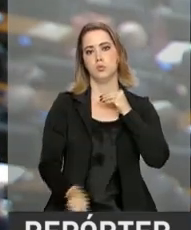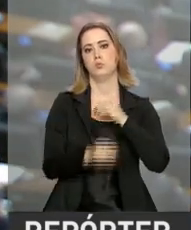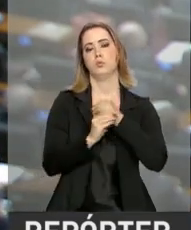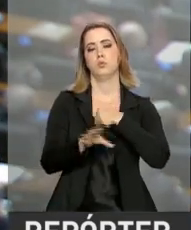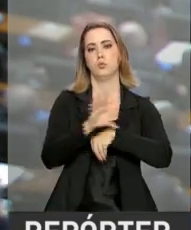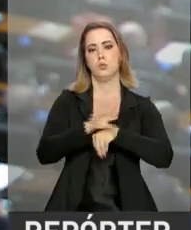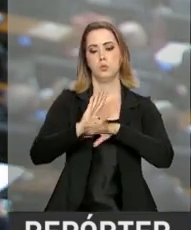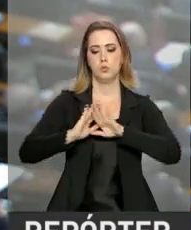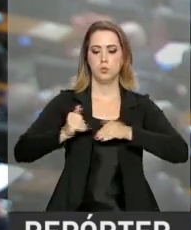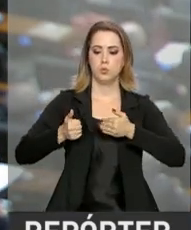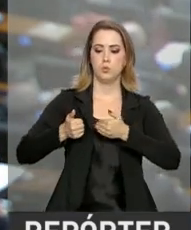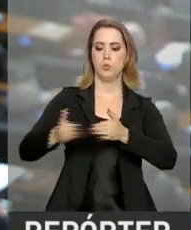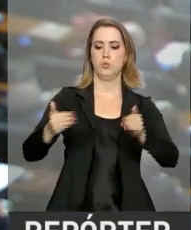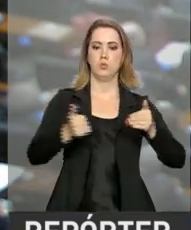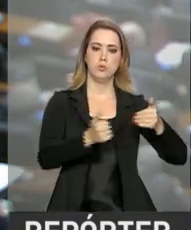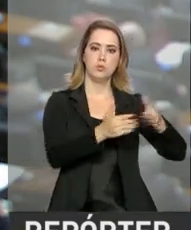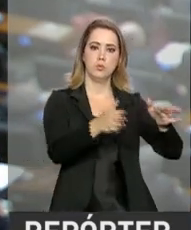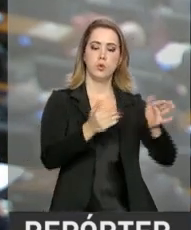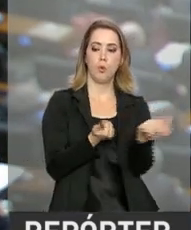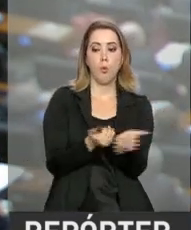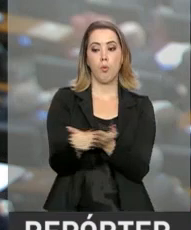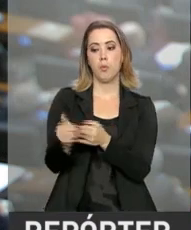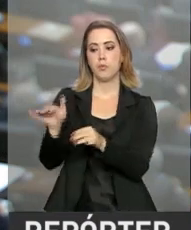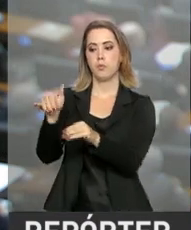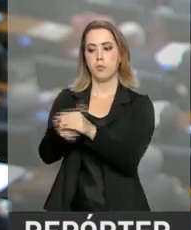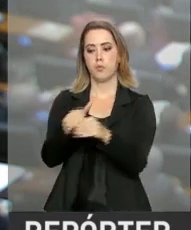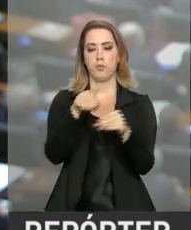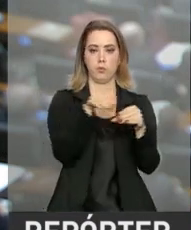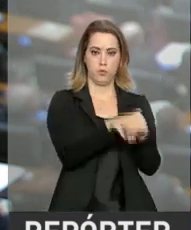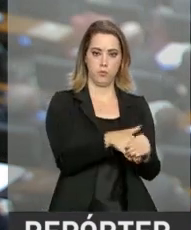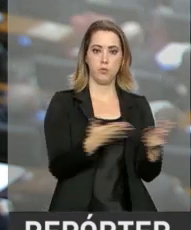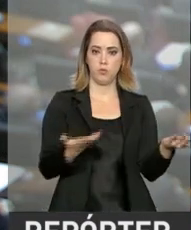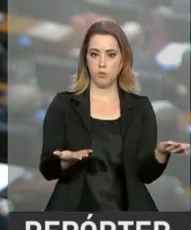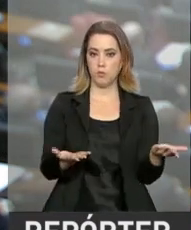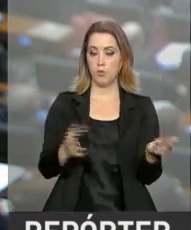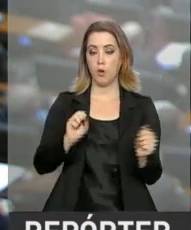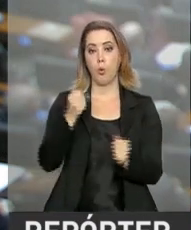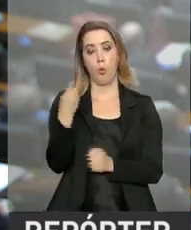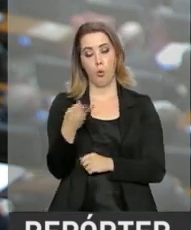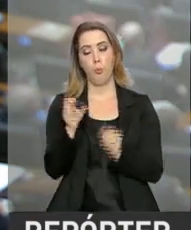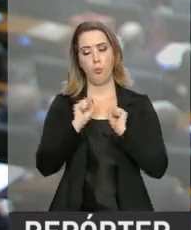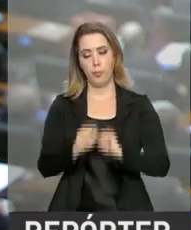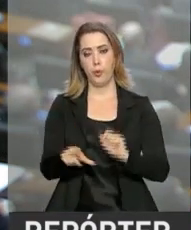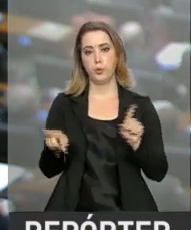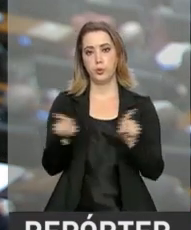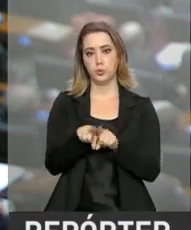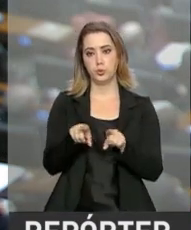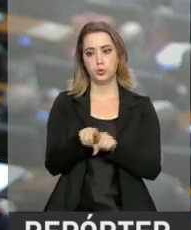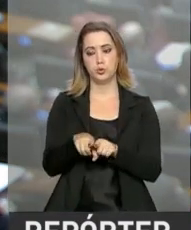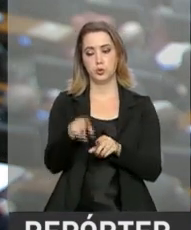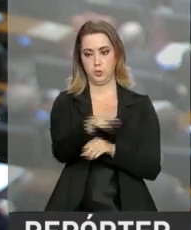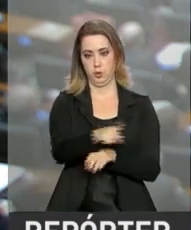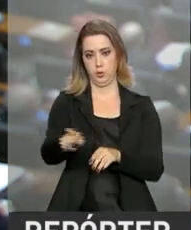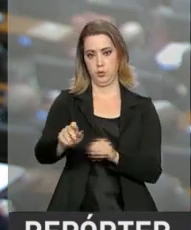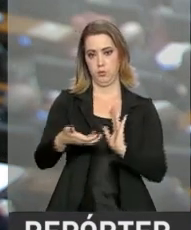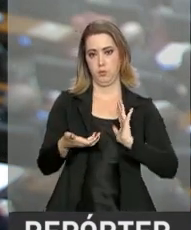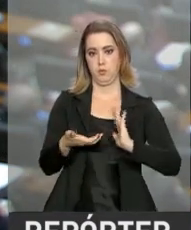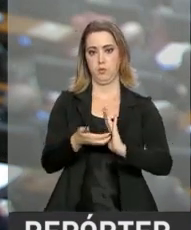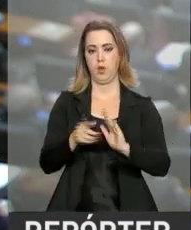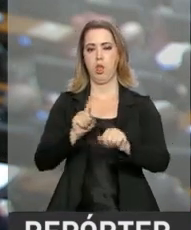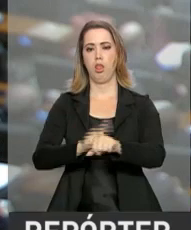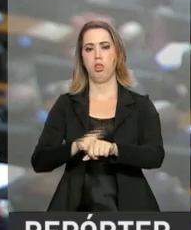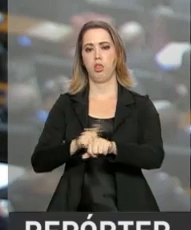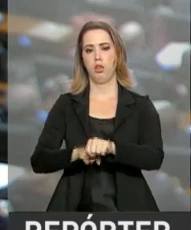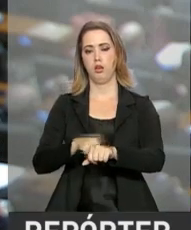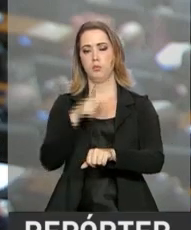sim abrir-se o espaço para a votação propriamente dita. Ou ele pode conceder mais um tempo